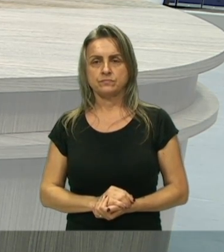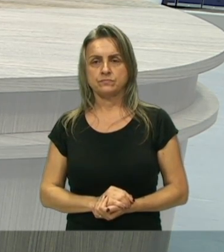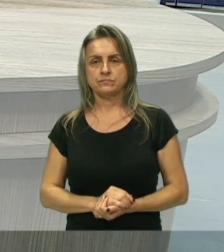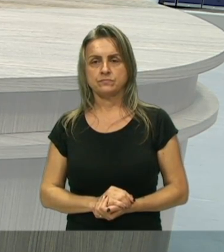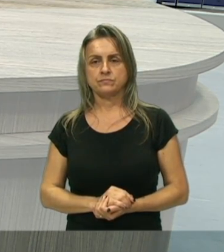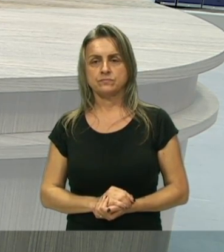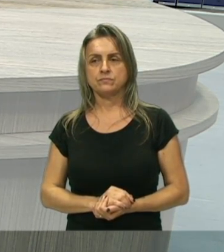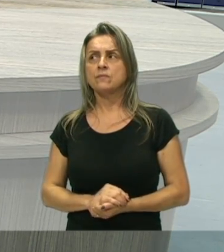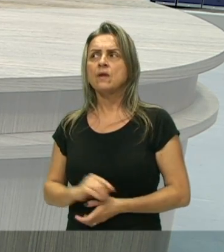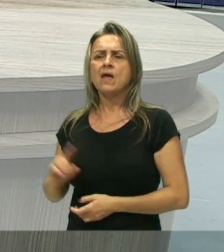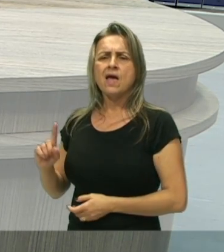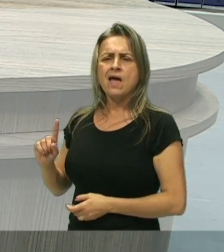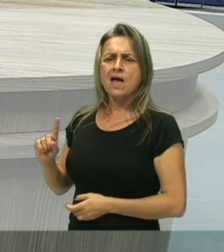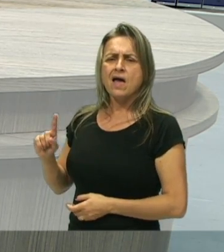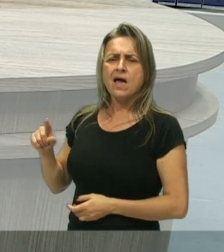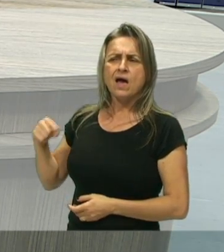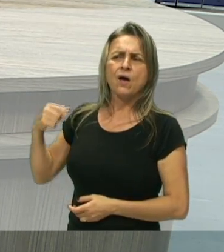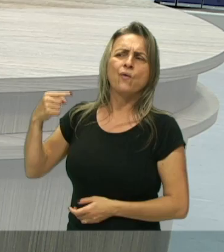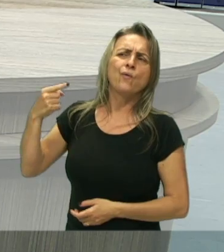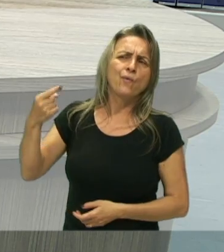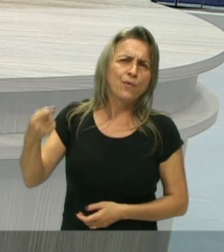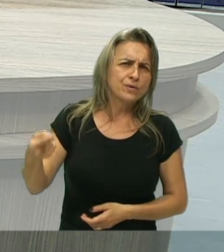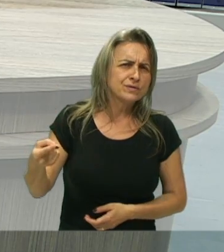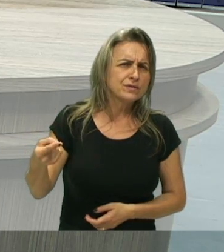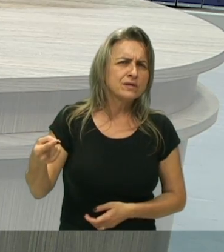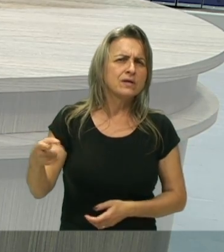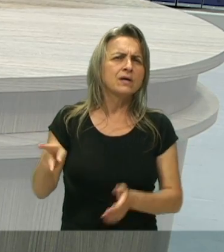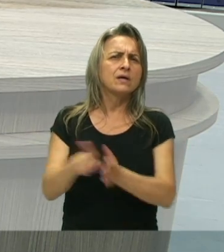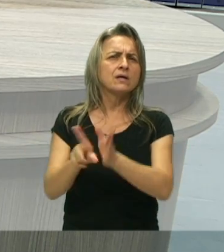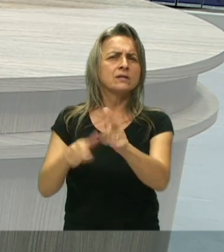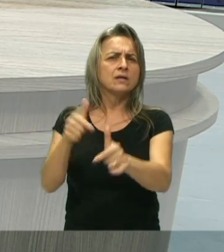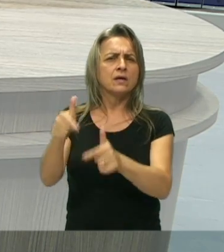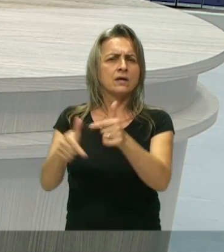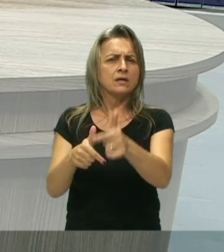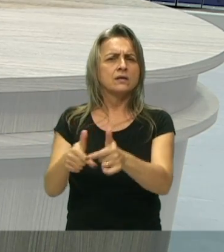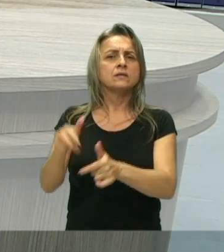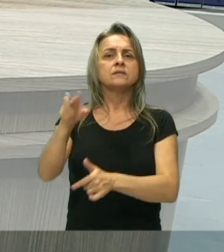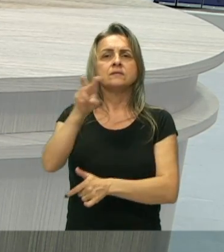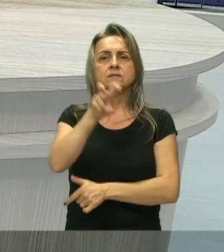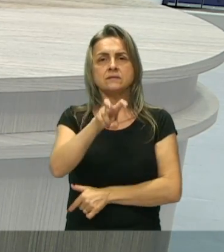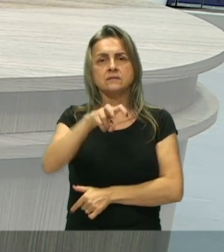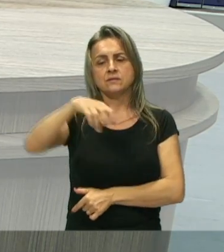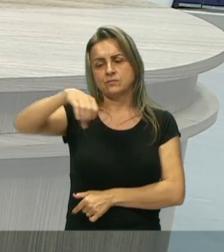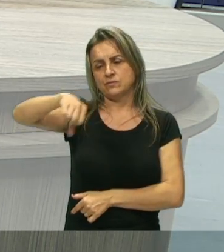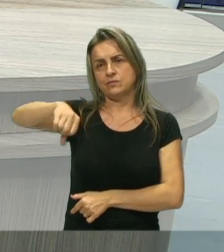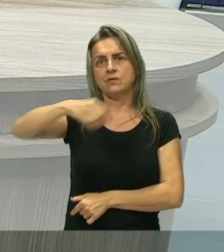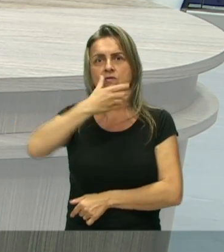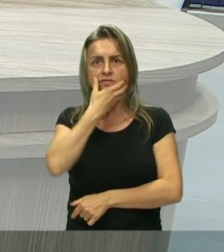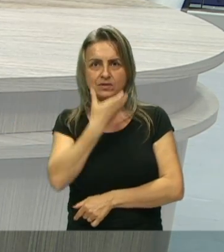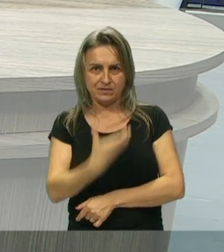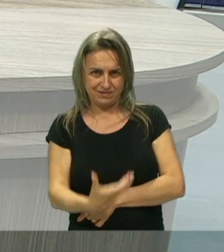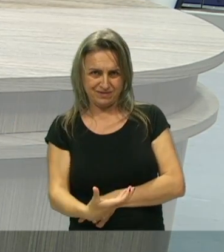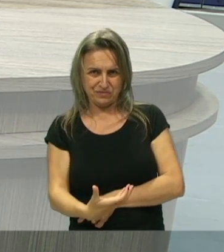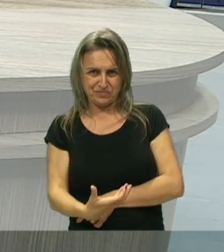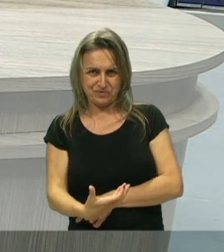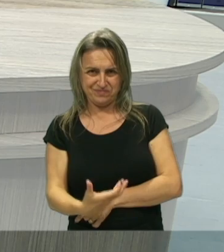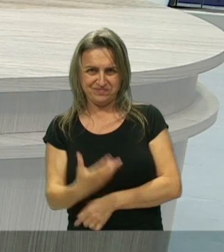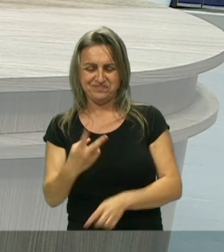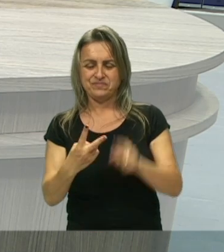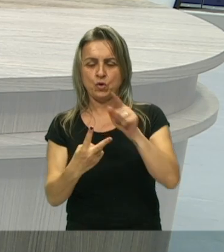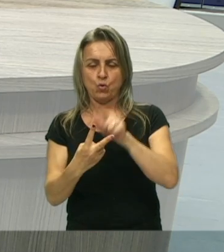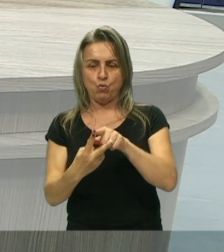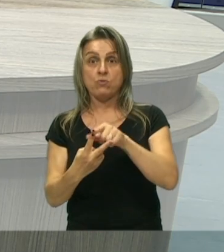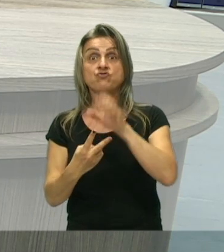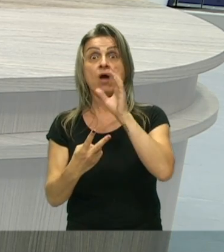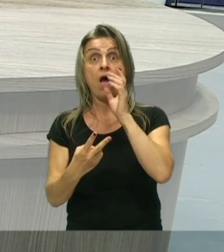dos trabalhadores. Que está 5 e 9 de dezembro. Isso. Ou seja, é uma em seguida da outra já. Nós vamos